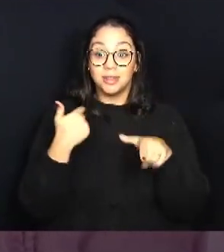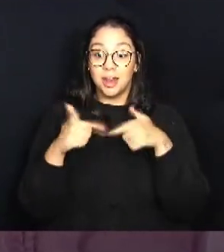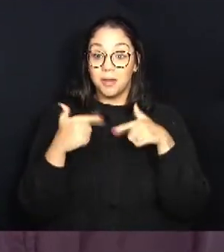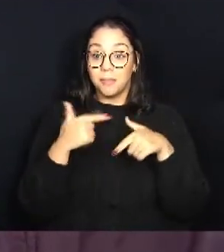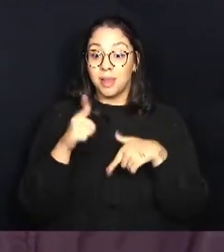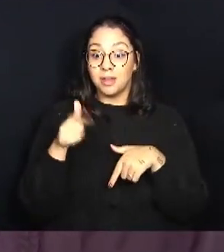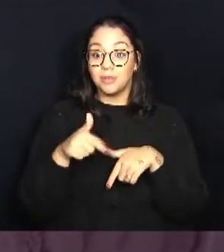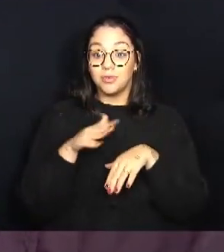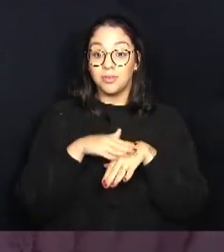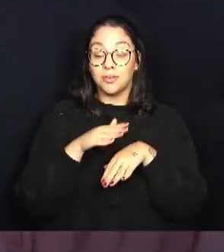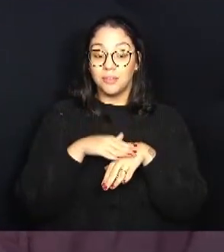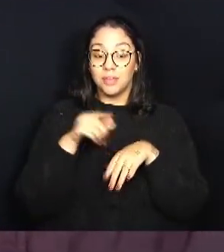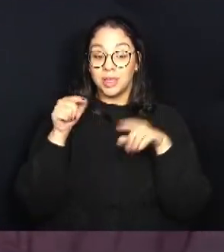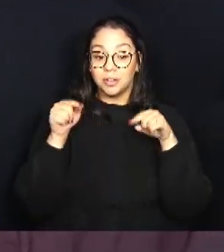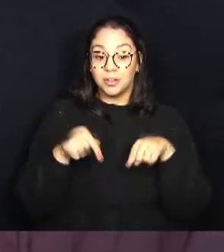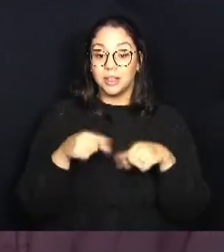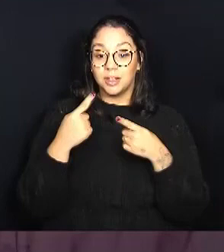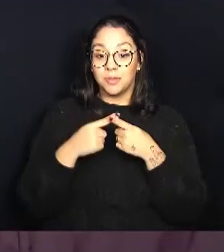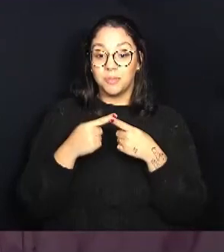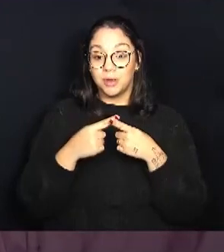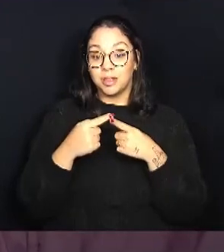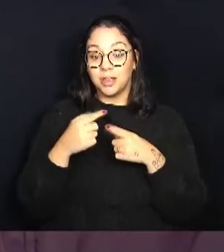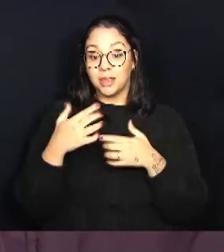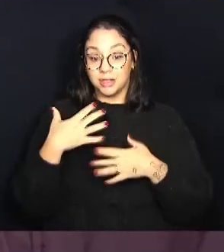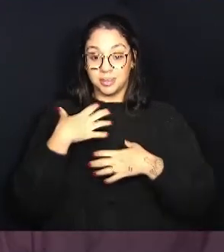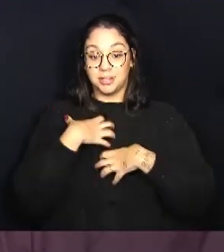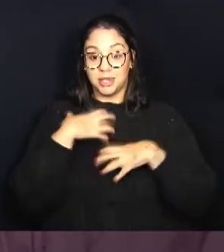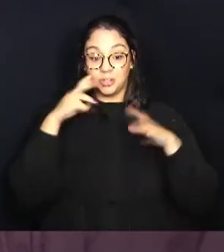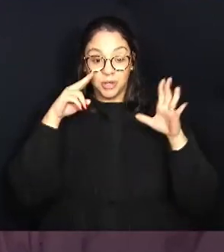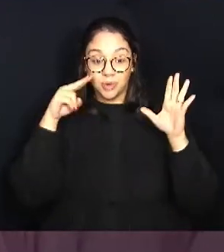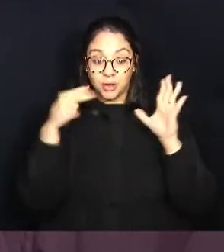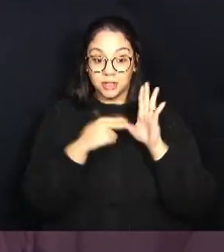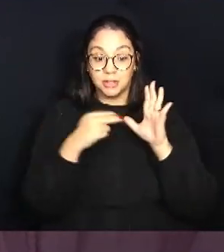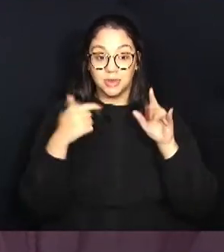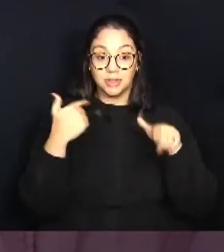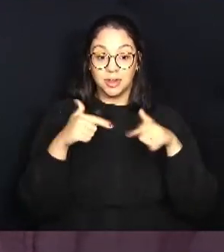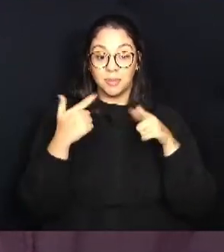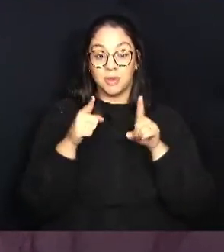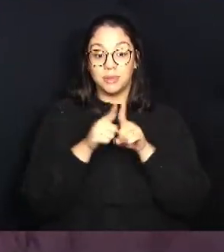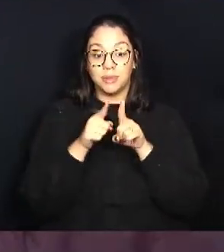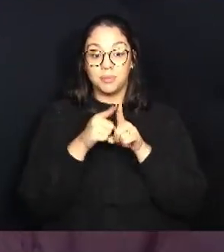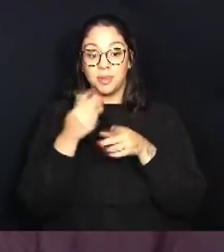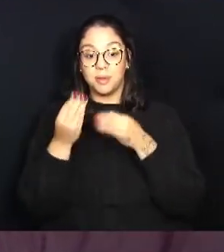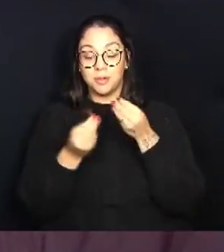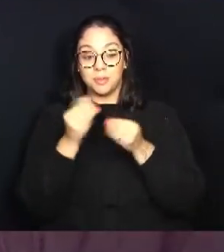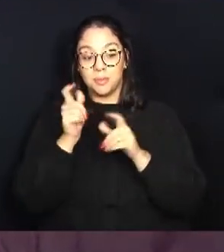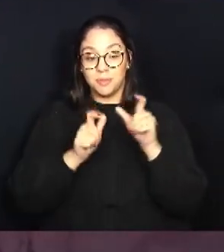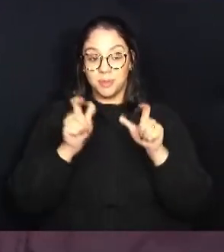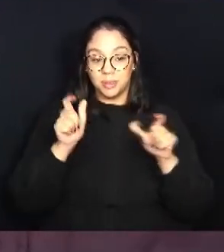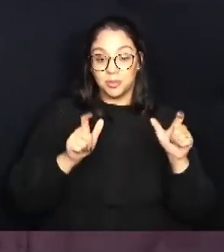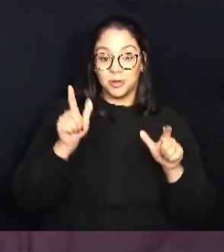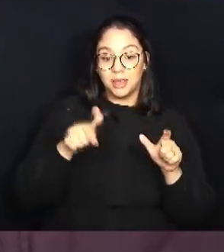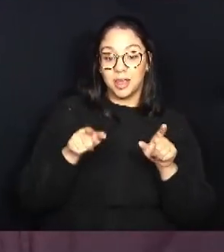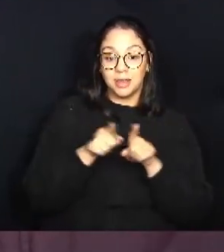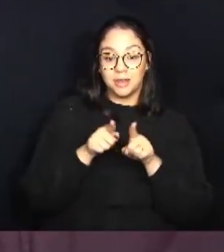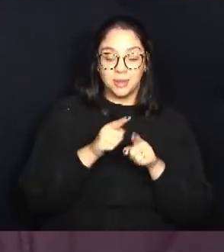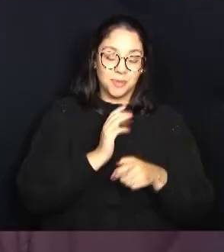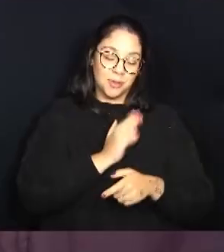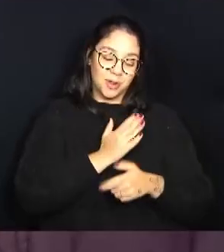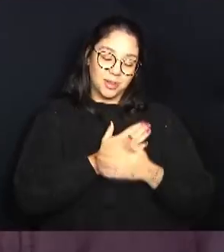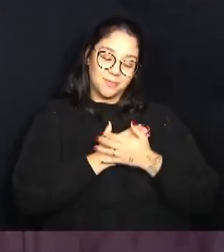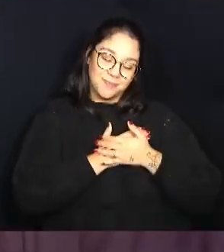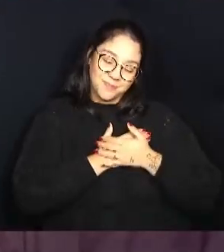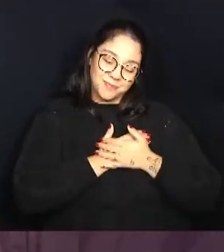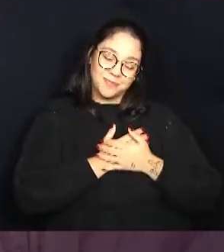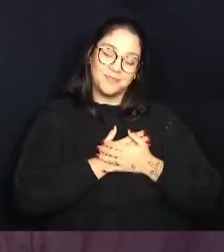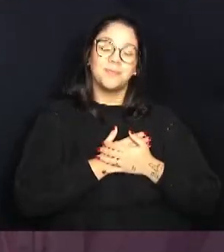Câmara Municipal, porque nós sentimos reconhecidas dentro do nosso trabalho e também como pessoas, além de ser um aconchego no nosso coração, saber que as